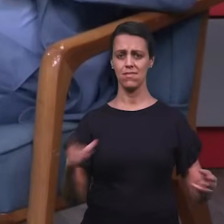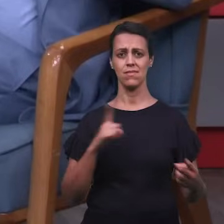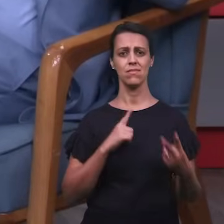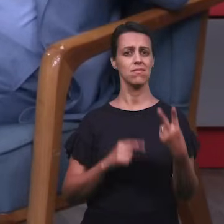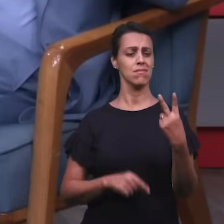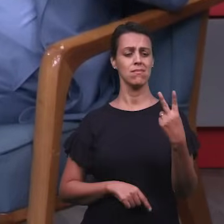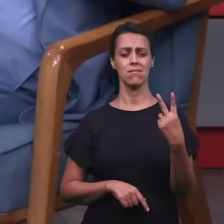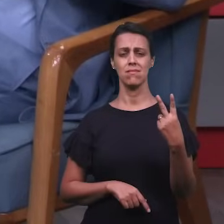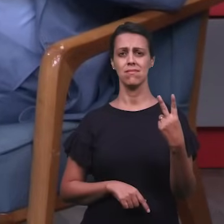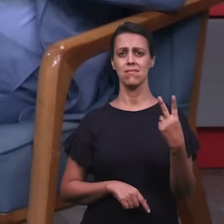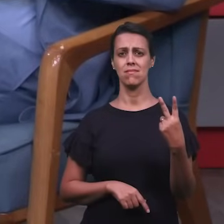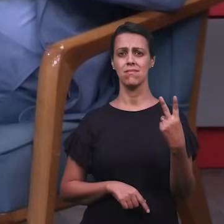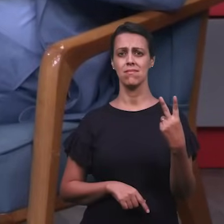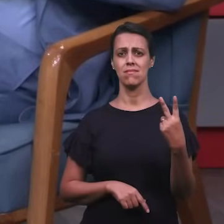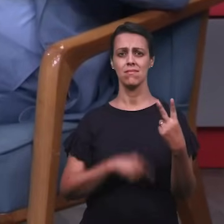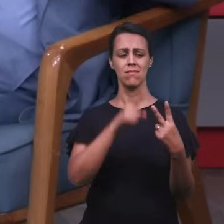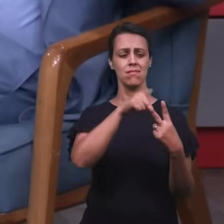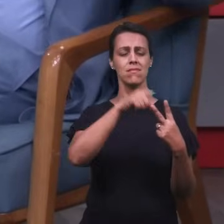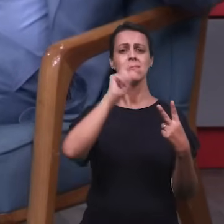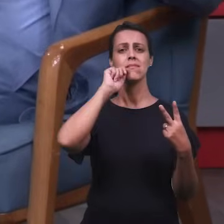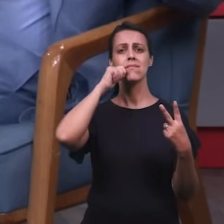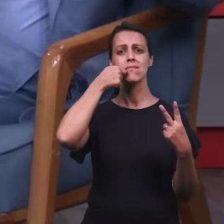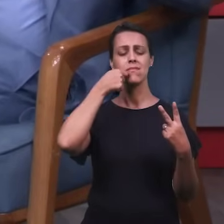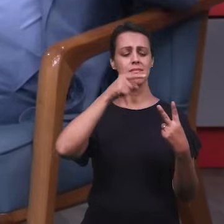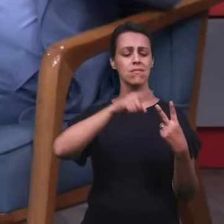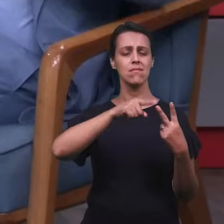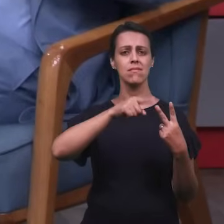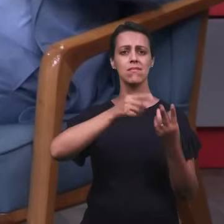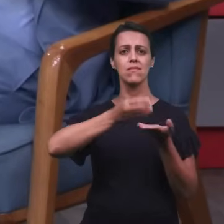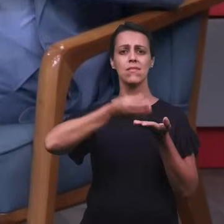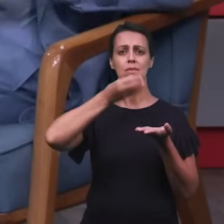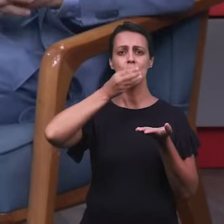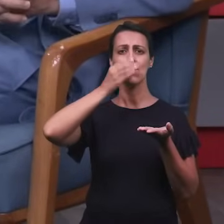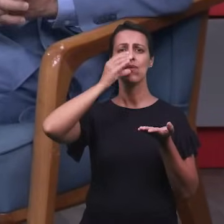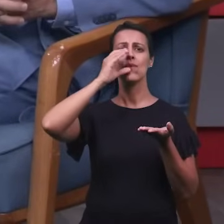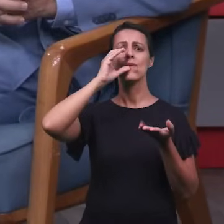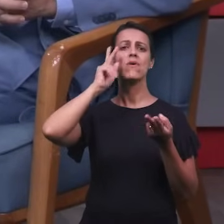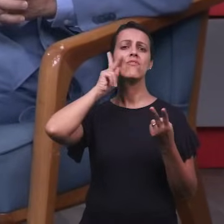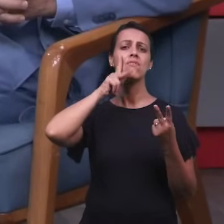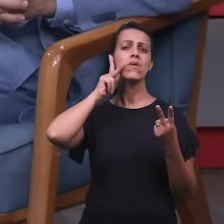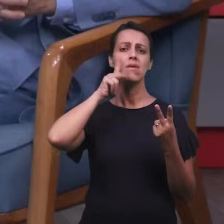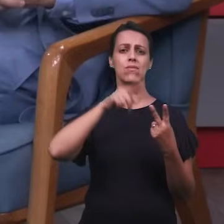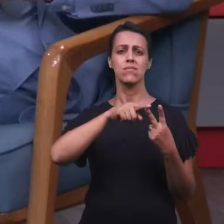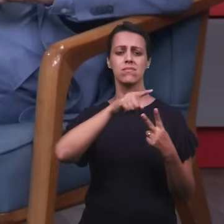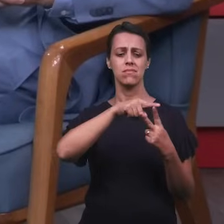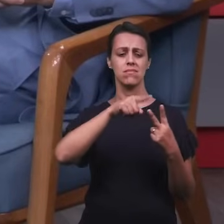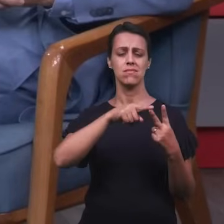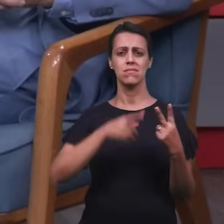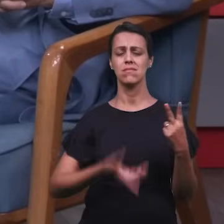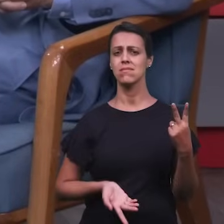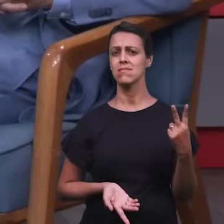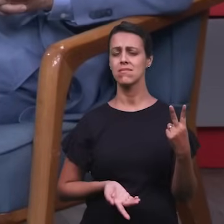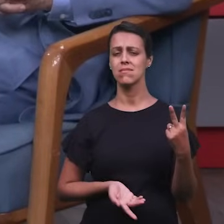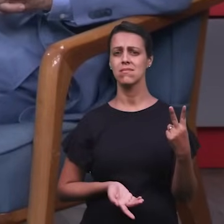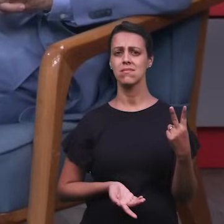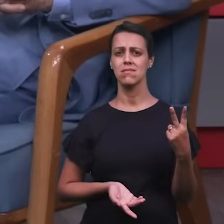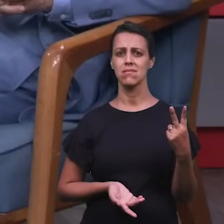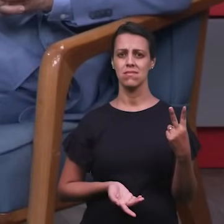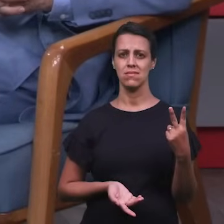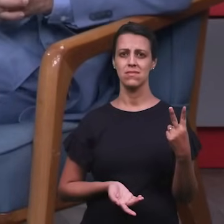mesa, eram dois: pão e vinho. Quando, na